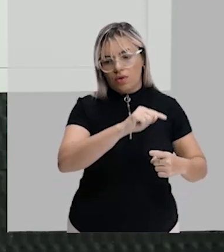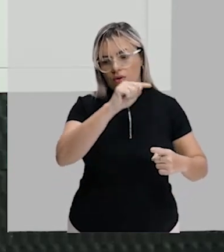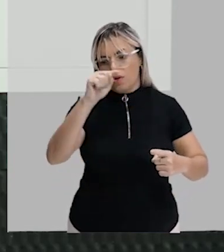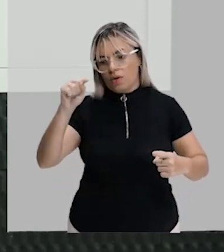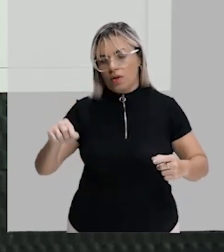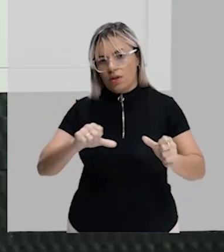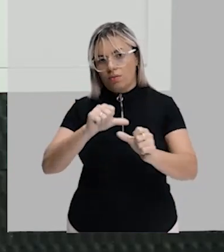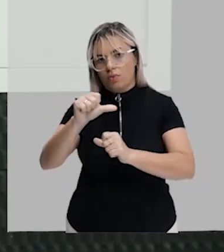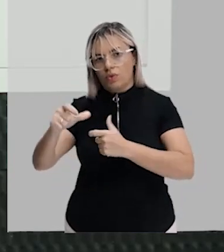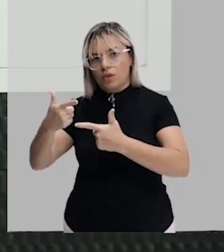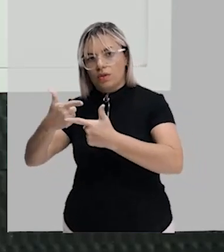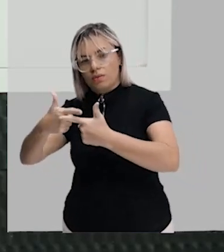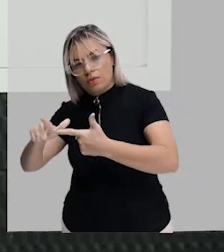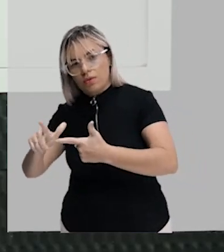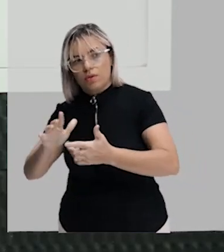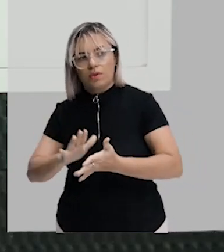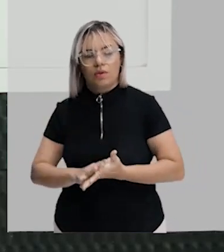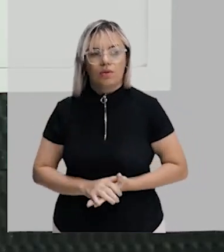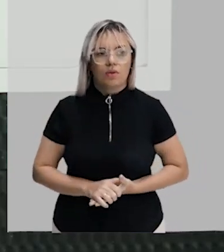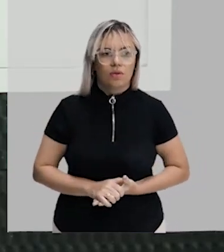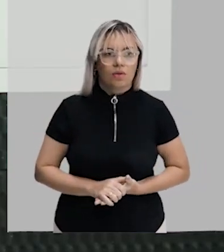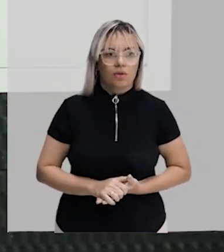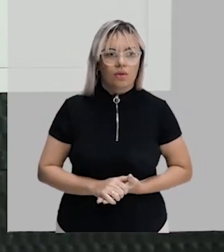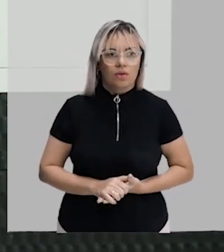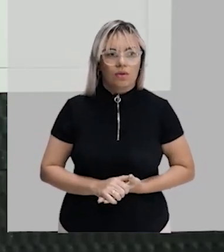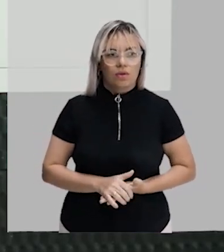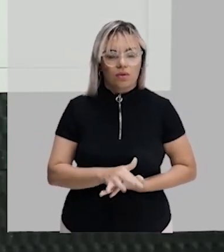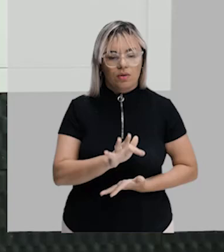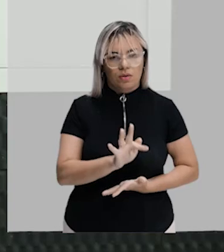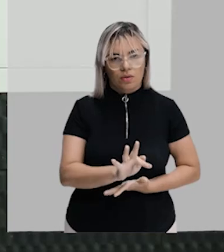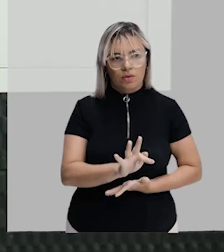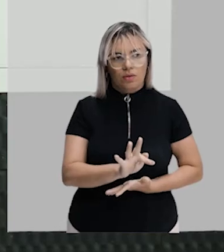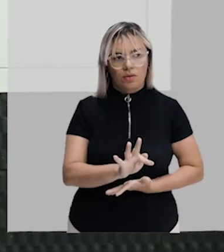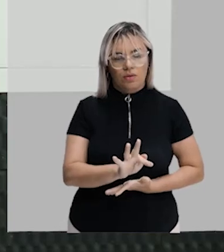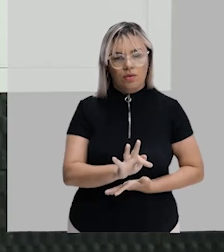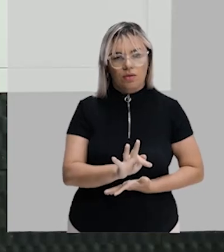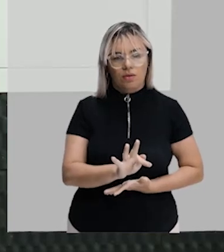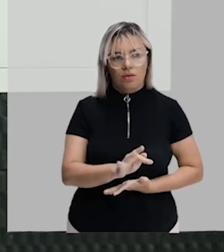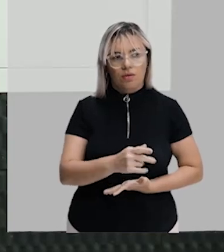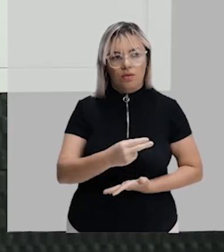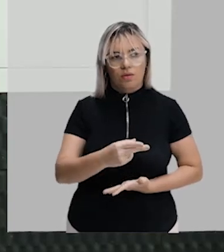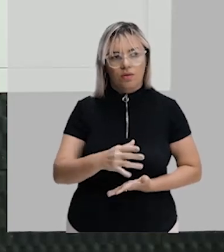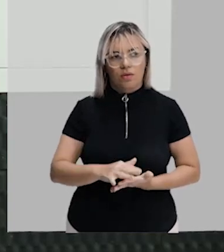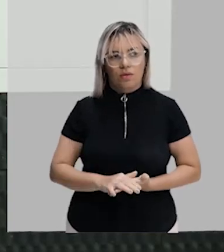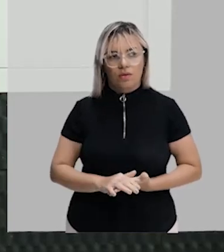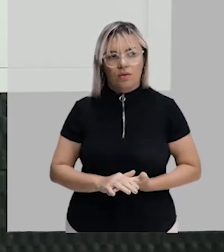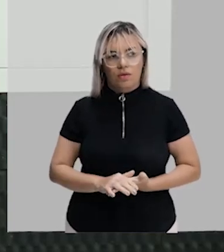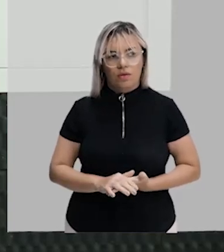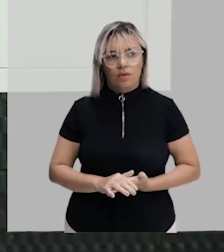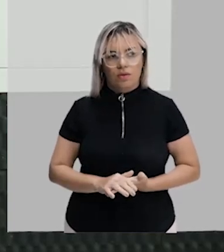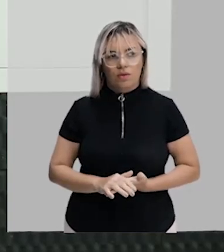dividindo. Certo? Então, esse fator F vai ser igual a de 1.800